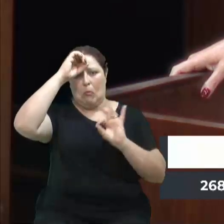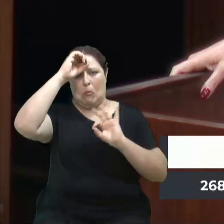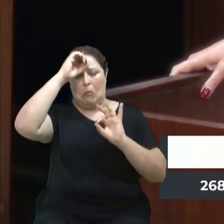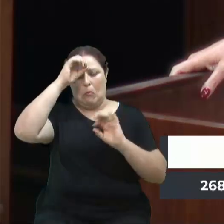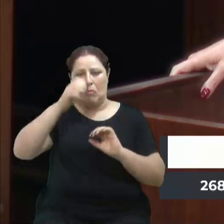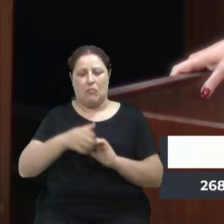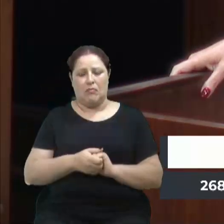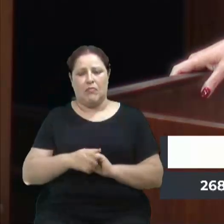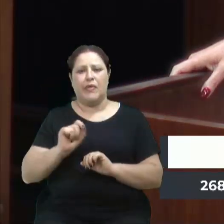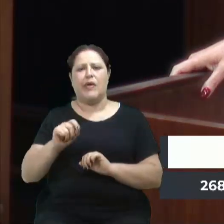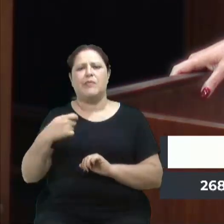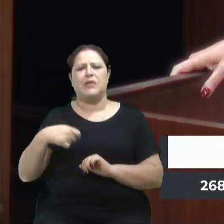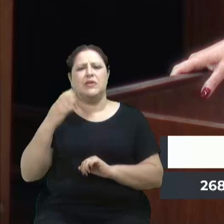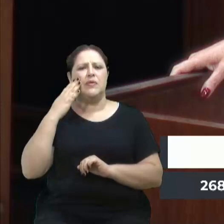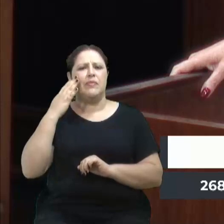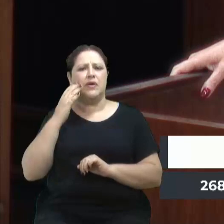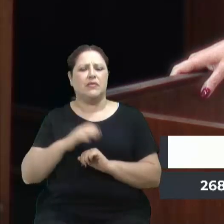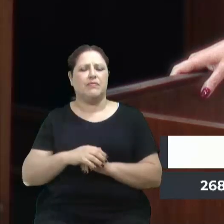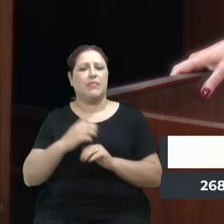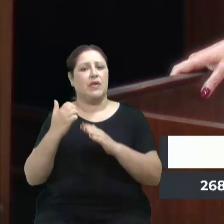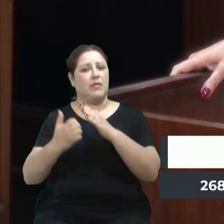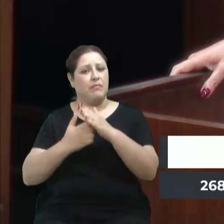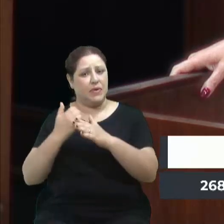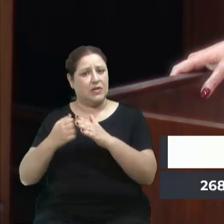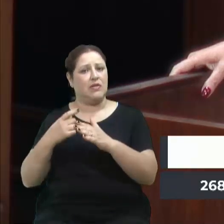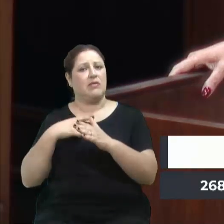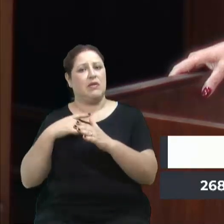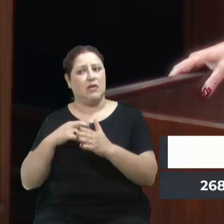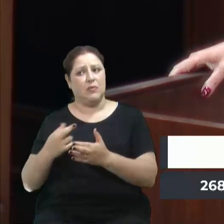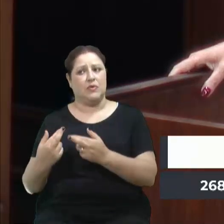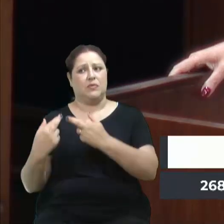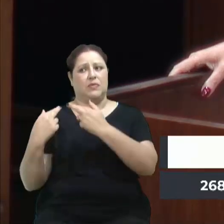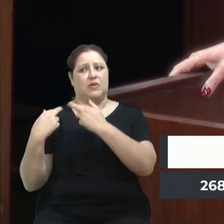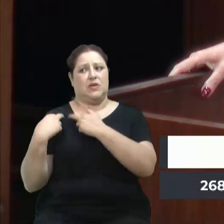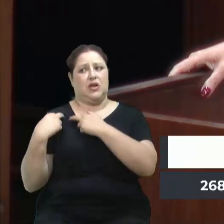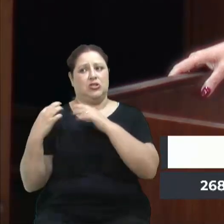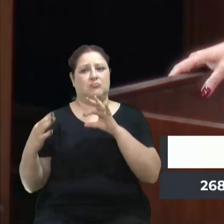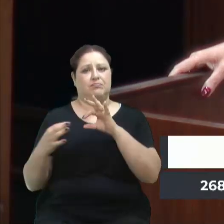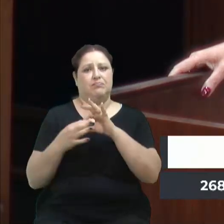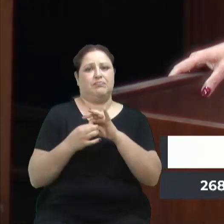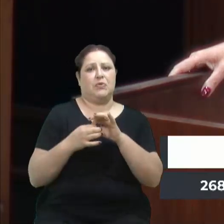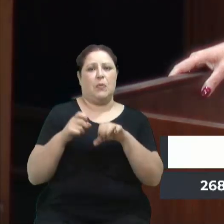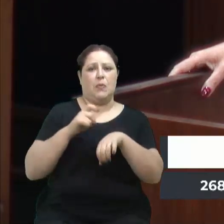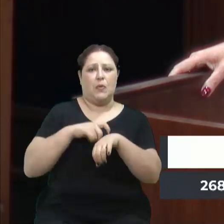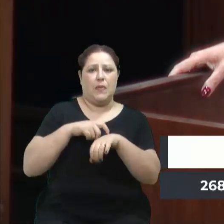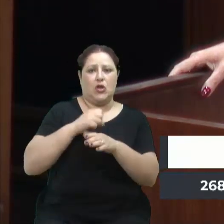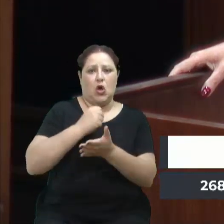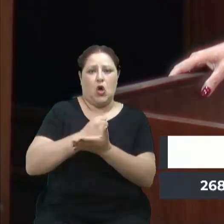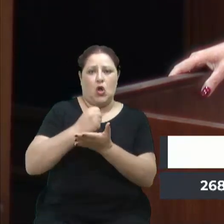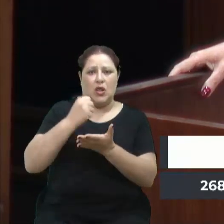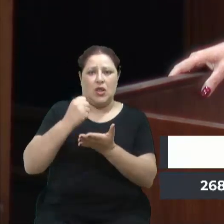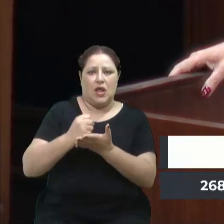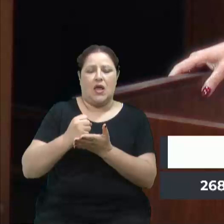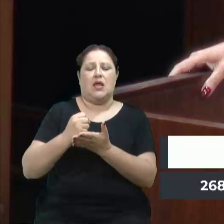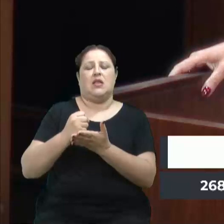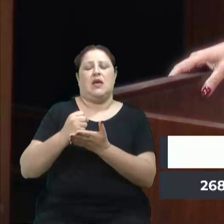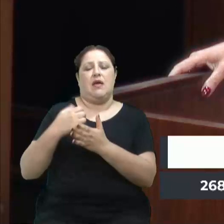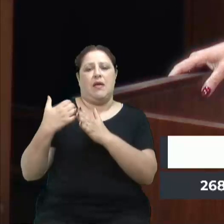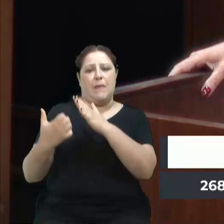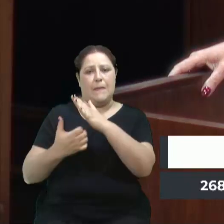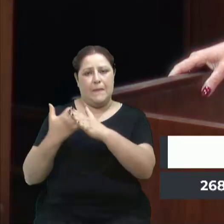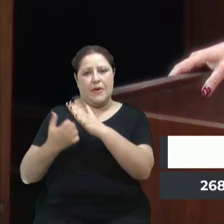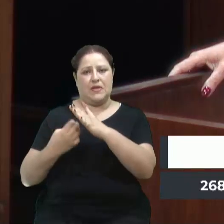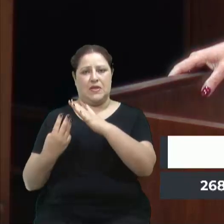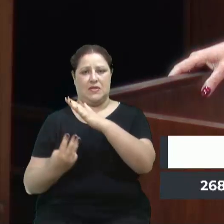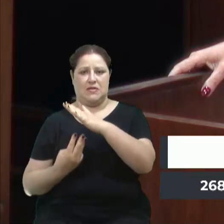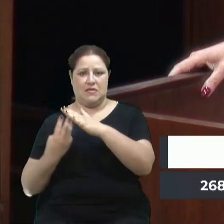uma responsabilidade subsidiária quando contratam empresas terceirizadas para fazer o trabalho que